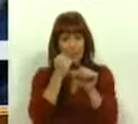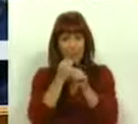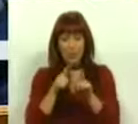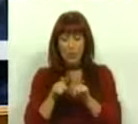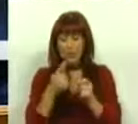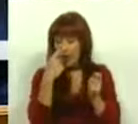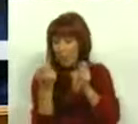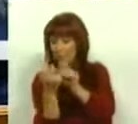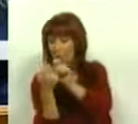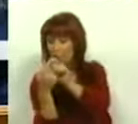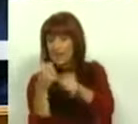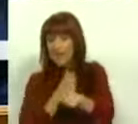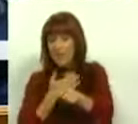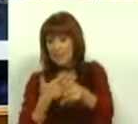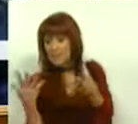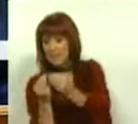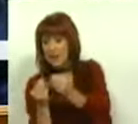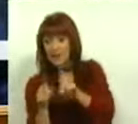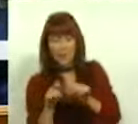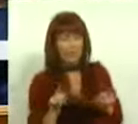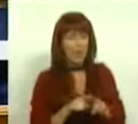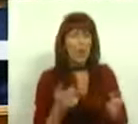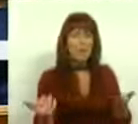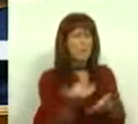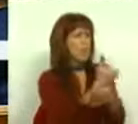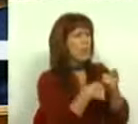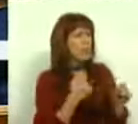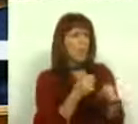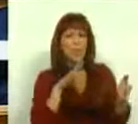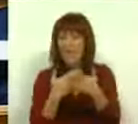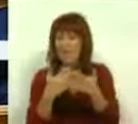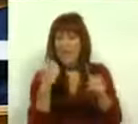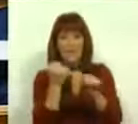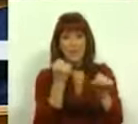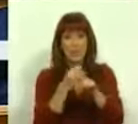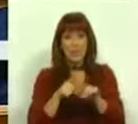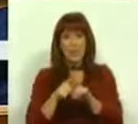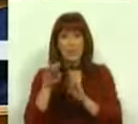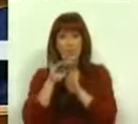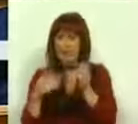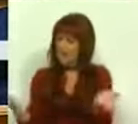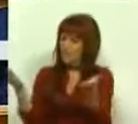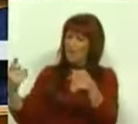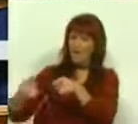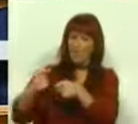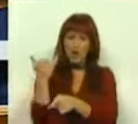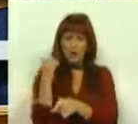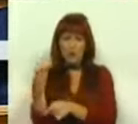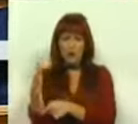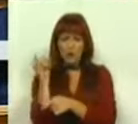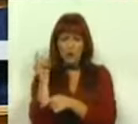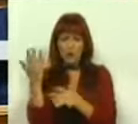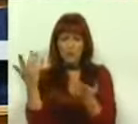emprego, aproximando-os mais das empresas e da captação das ofertas de trabalho, do programa Estímulo